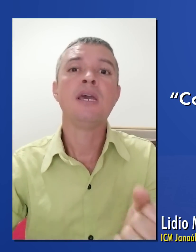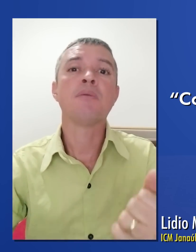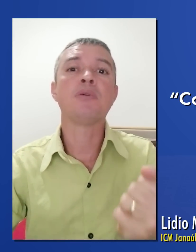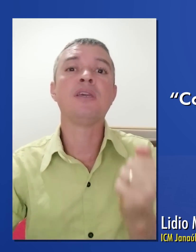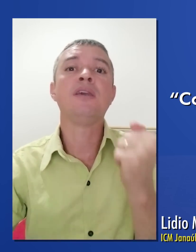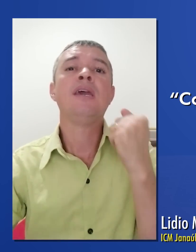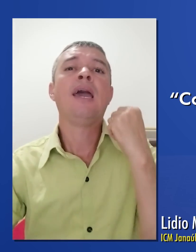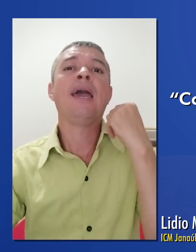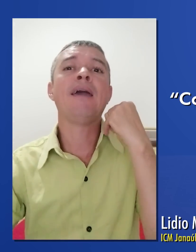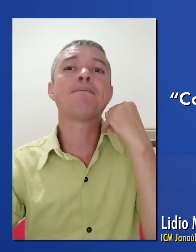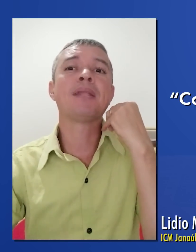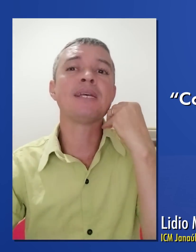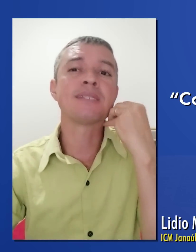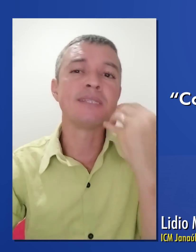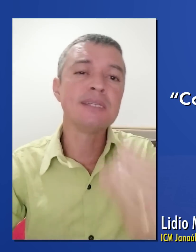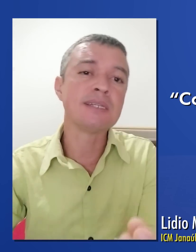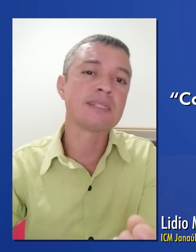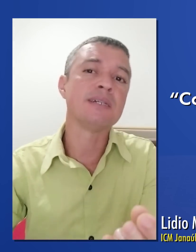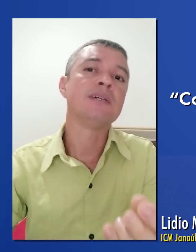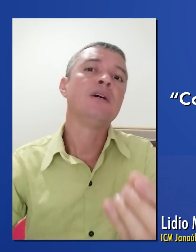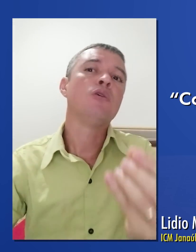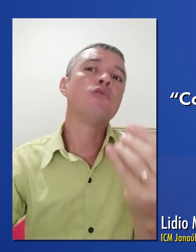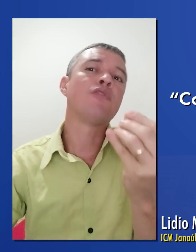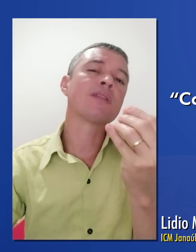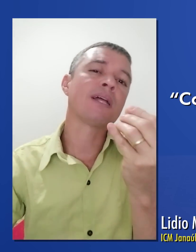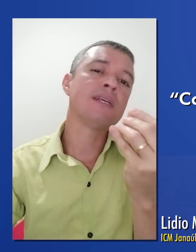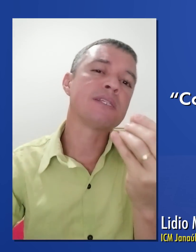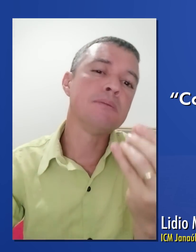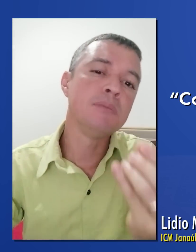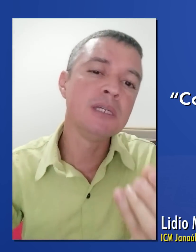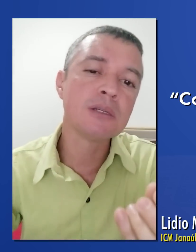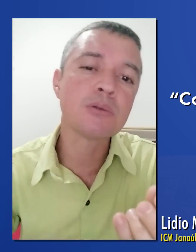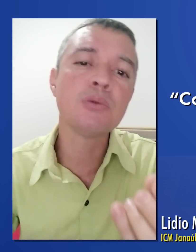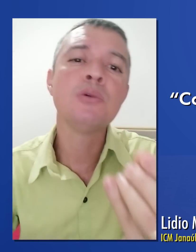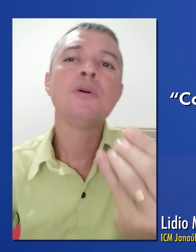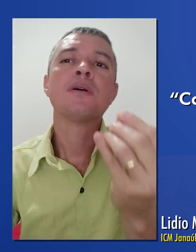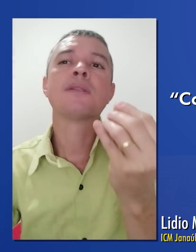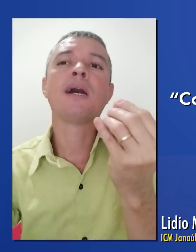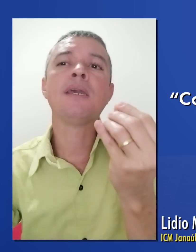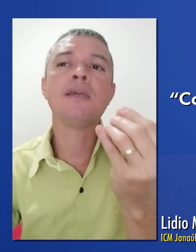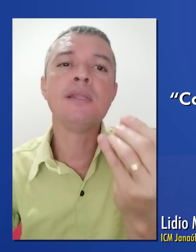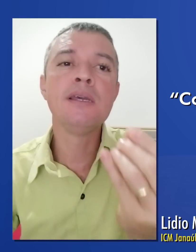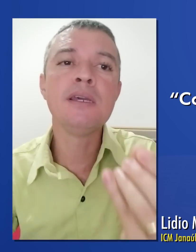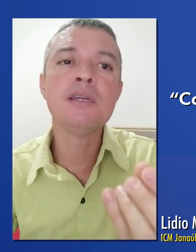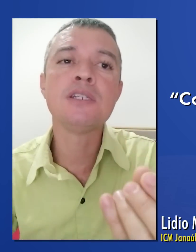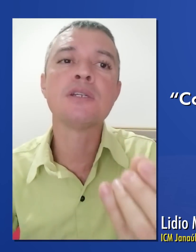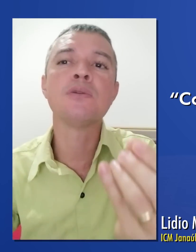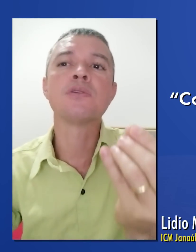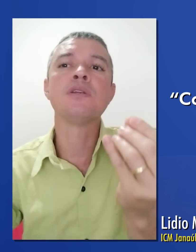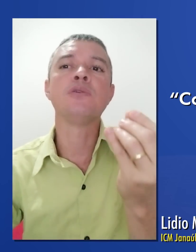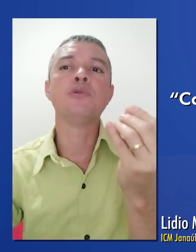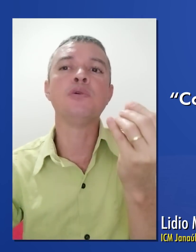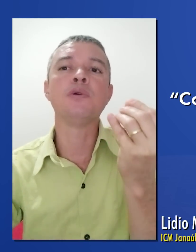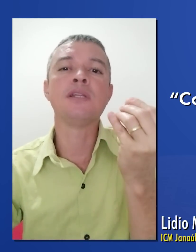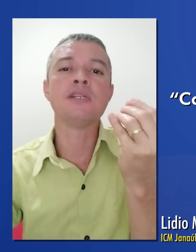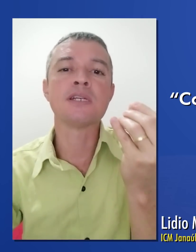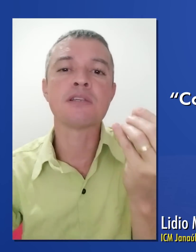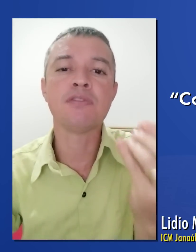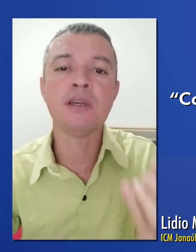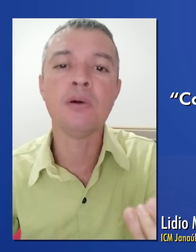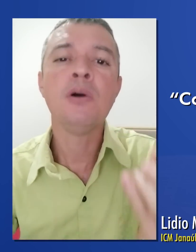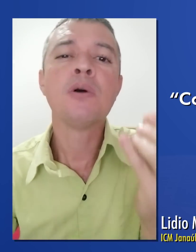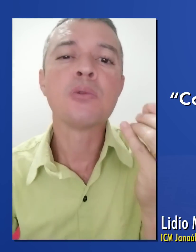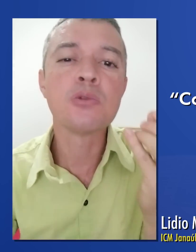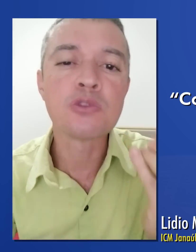irmãos, que representa o fortalecimento da igreja do Senhor, igreja